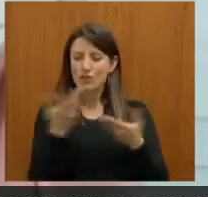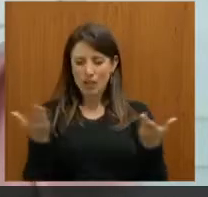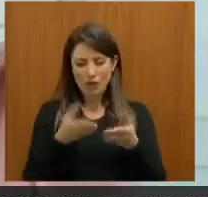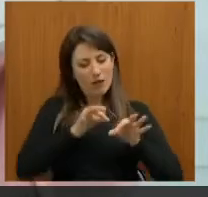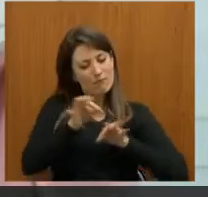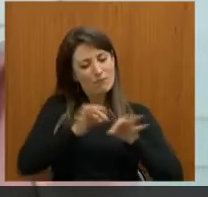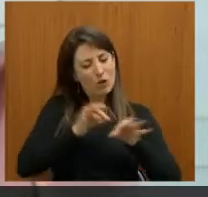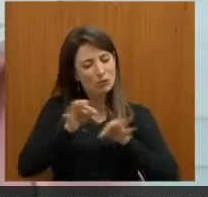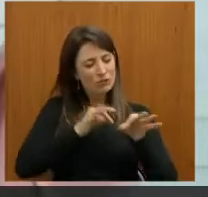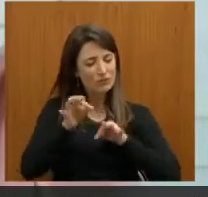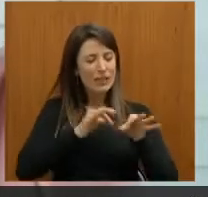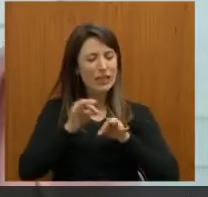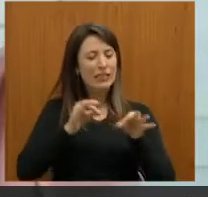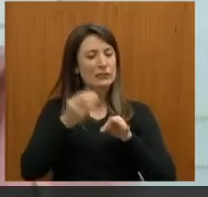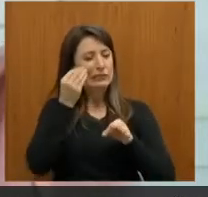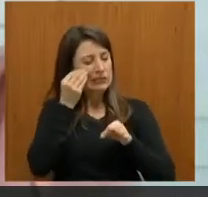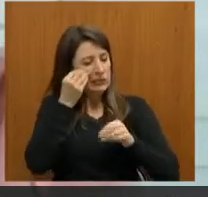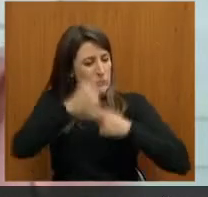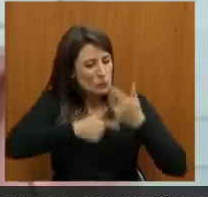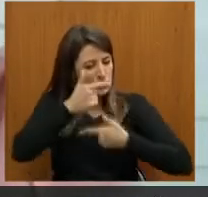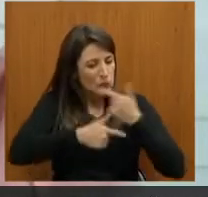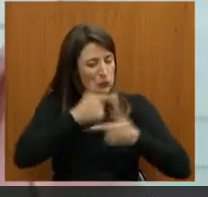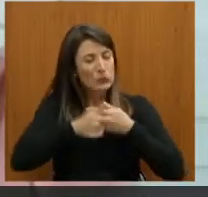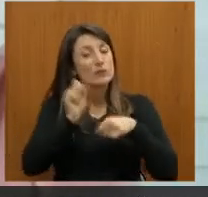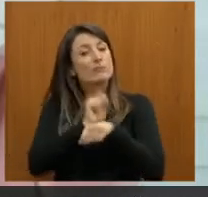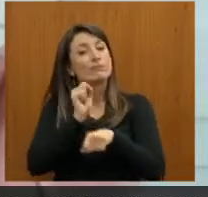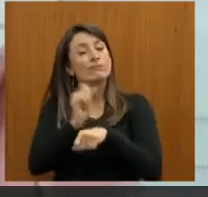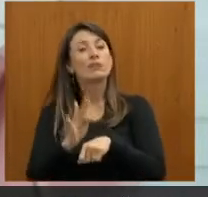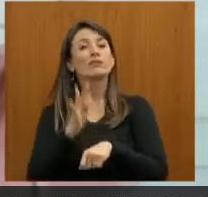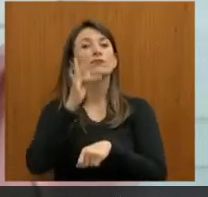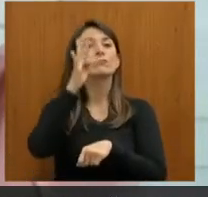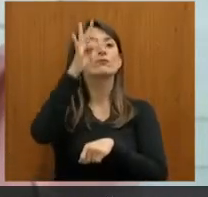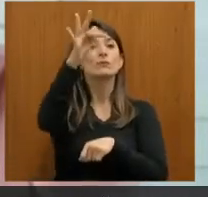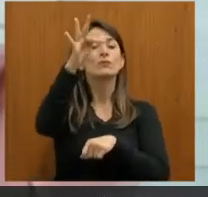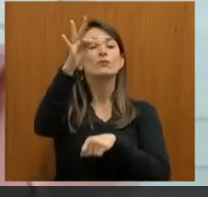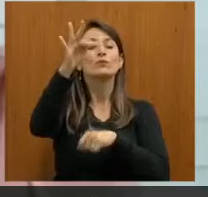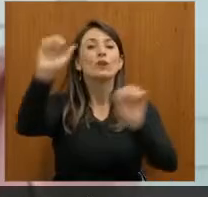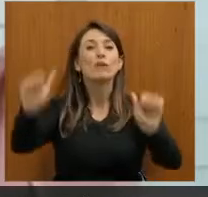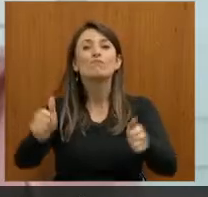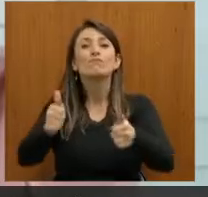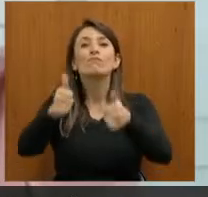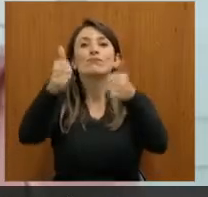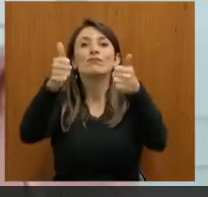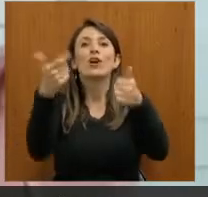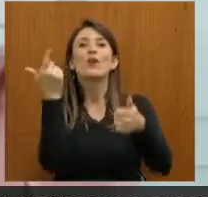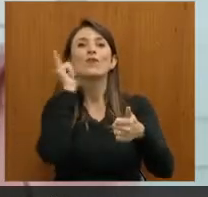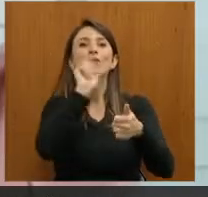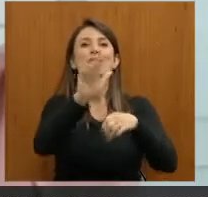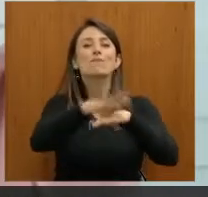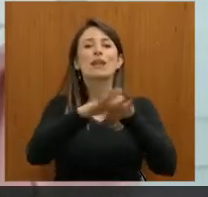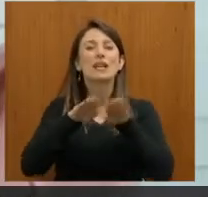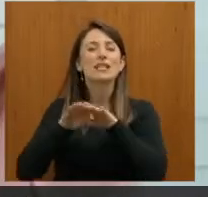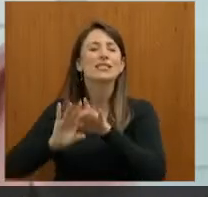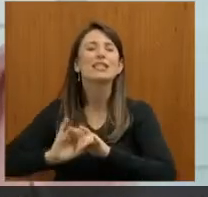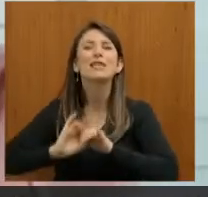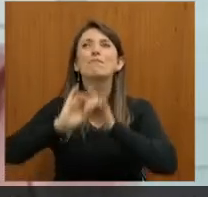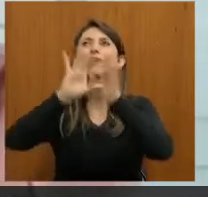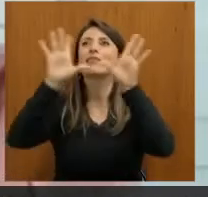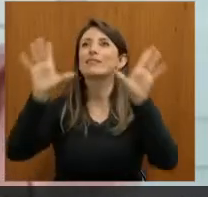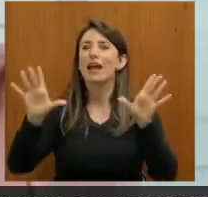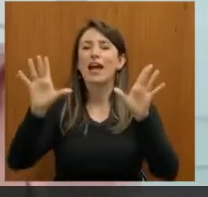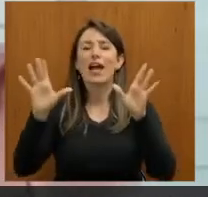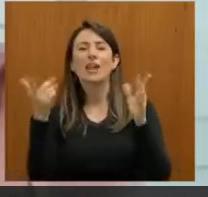de que possamos dividir aí igualmente a liberdade as